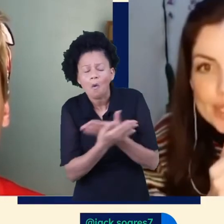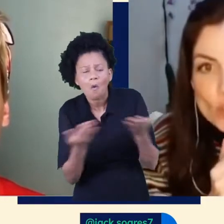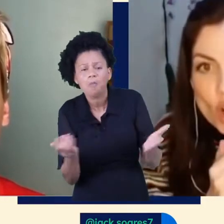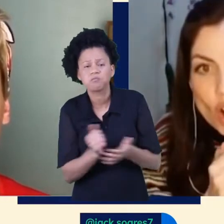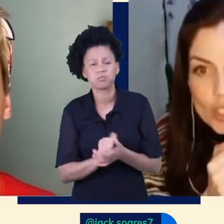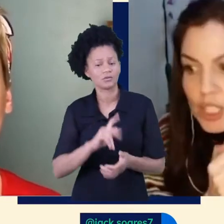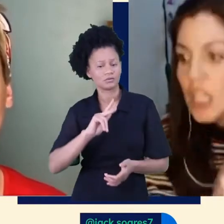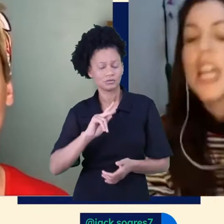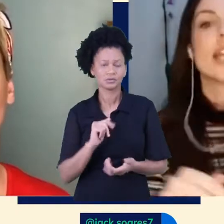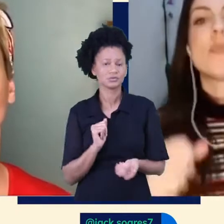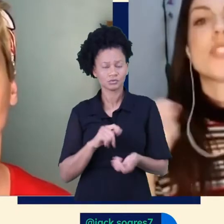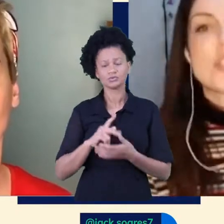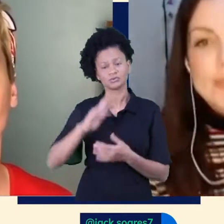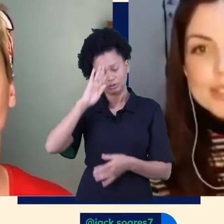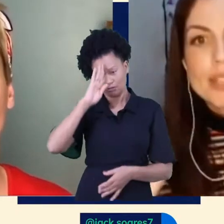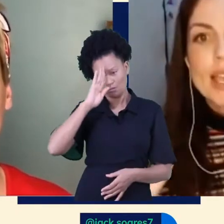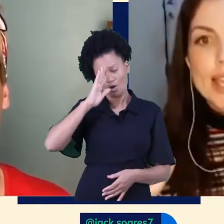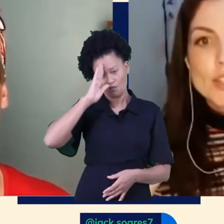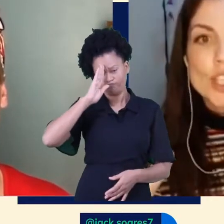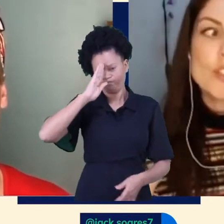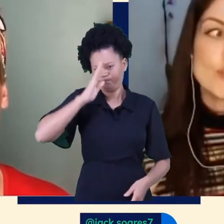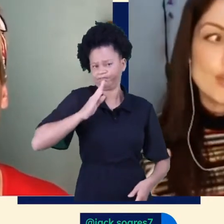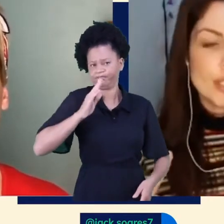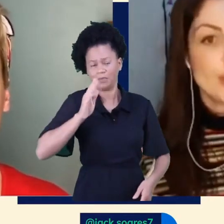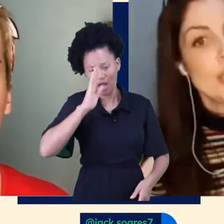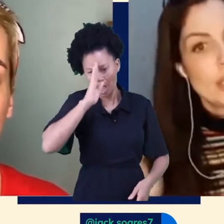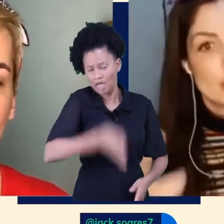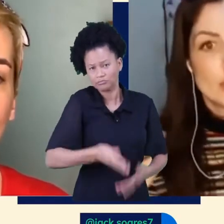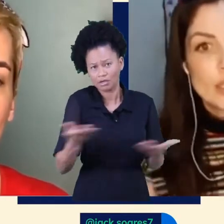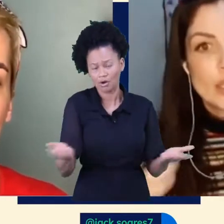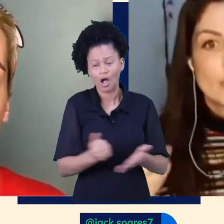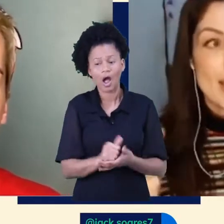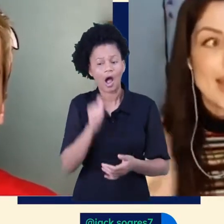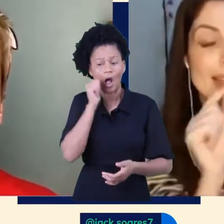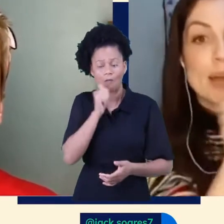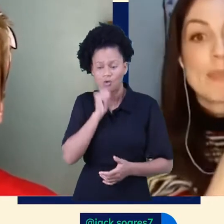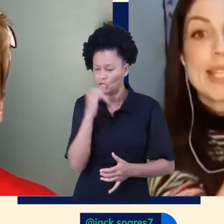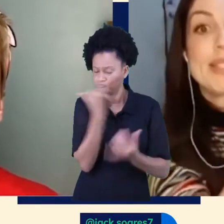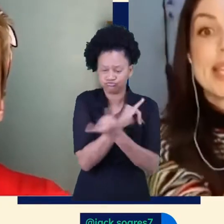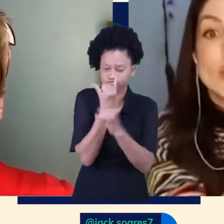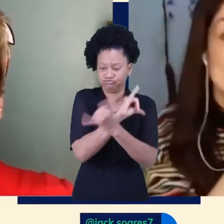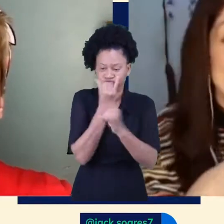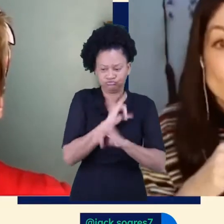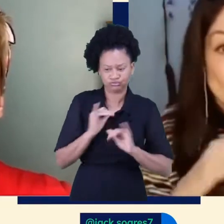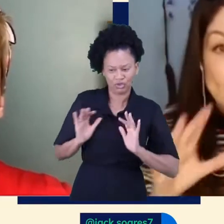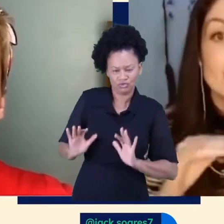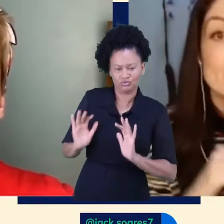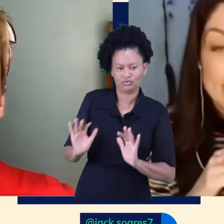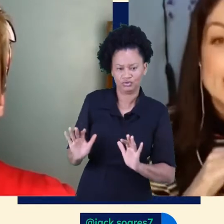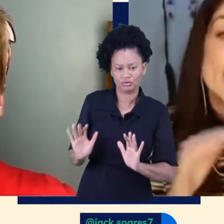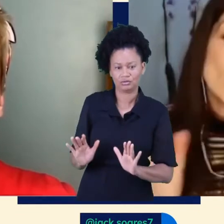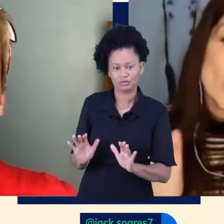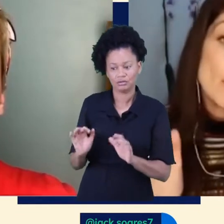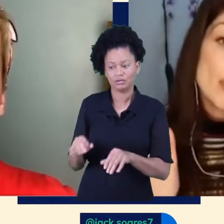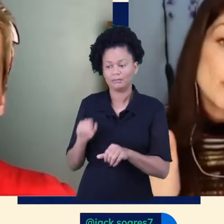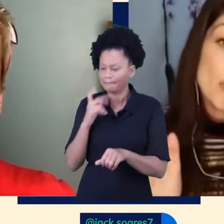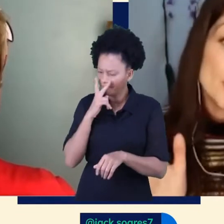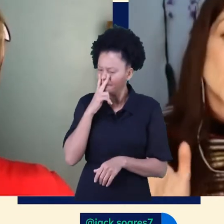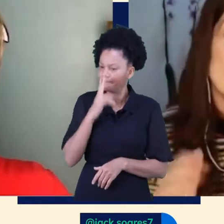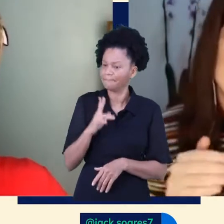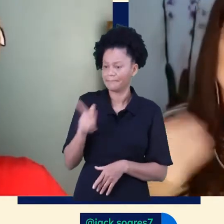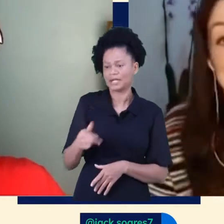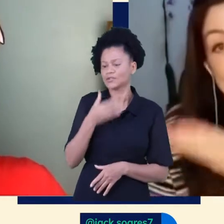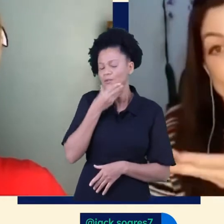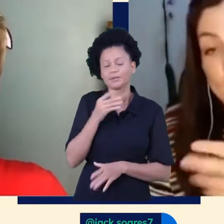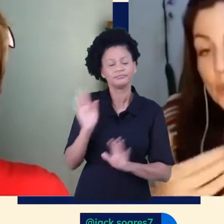voz mais grossa, ela pode ser mais enérgica e a gente fala, tá parecendo menino. Não, ela tá parecendo ela mesma. E pode